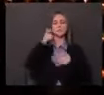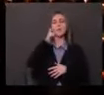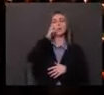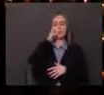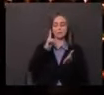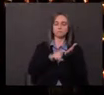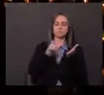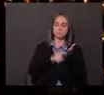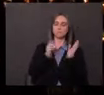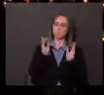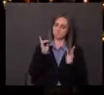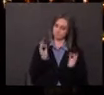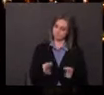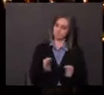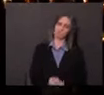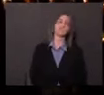precisarem.